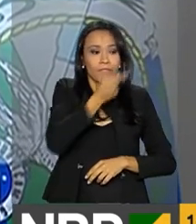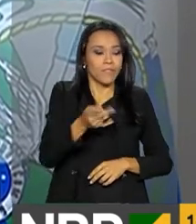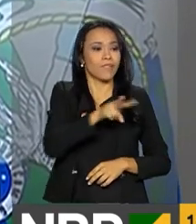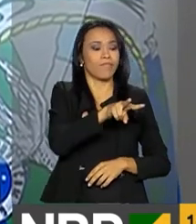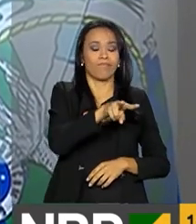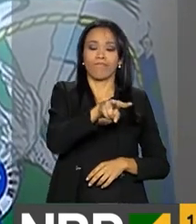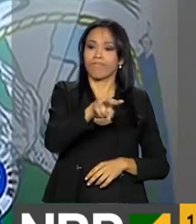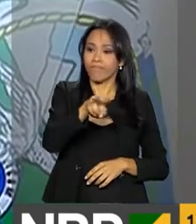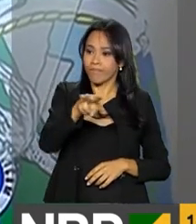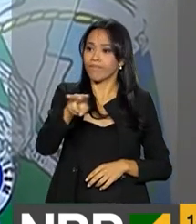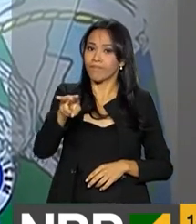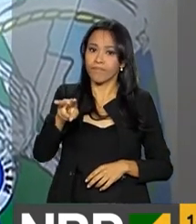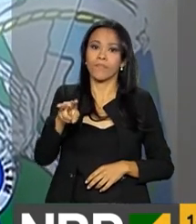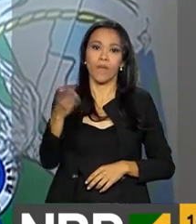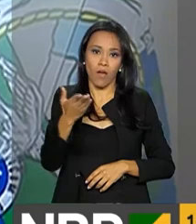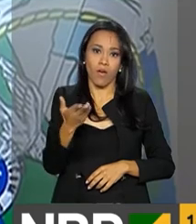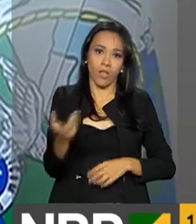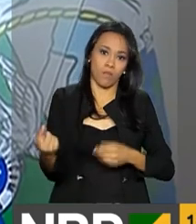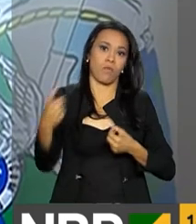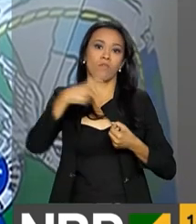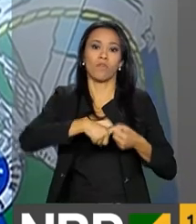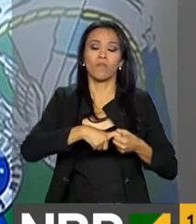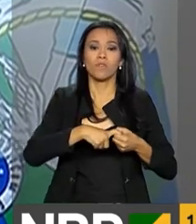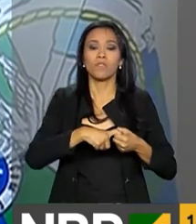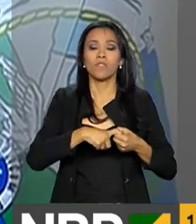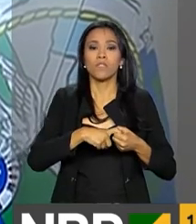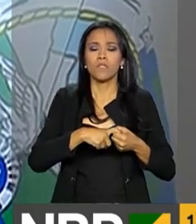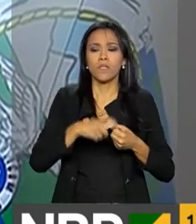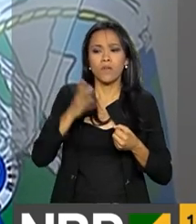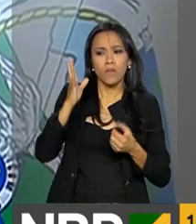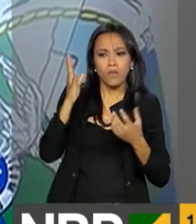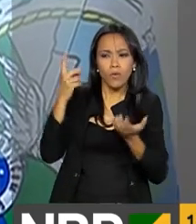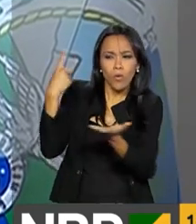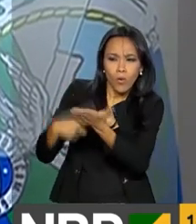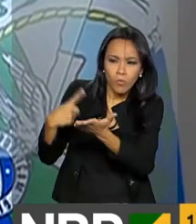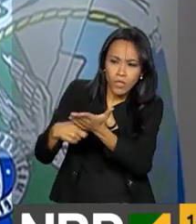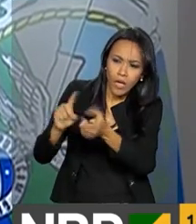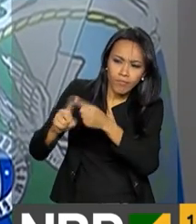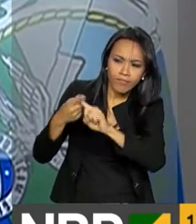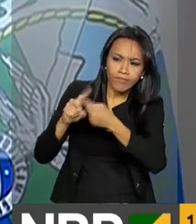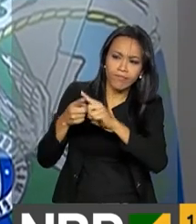quero agora, no retorno, combinar com o Ricardo Barros